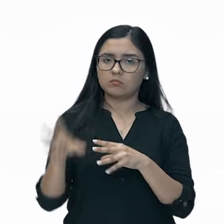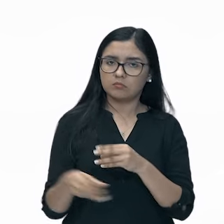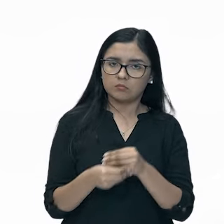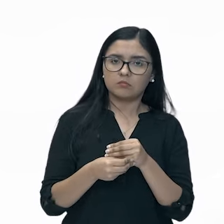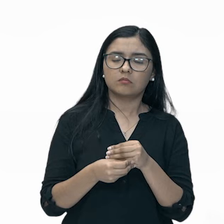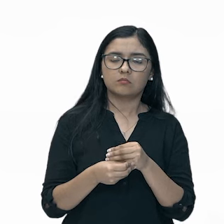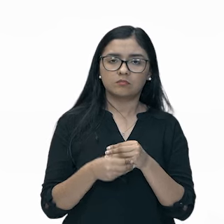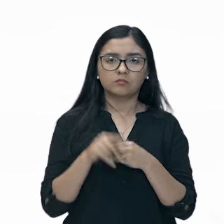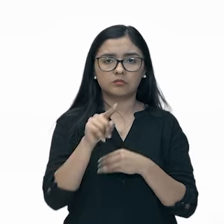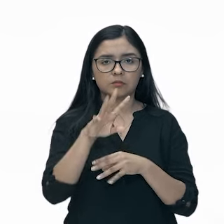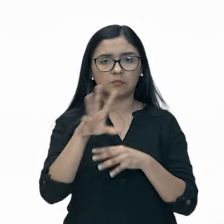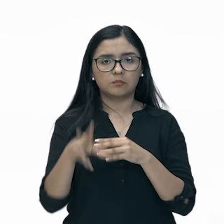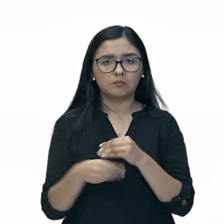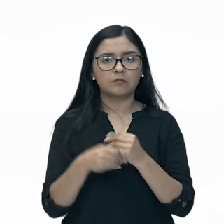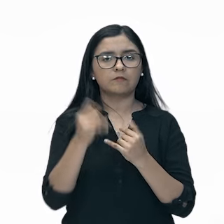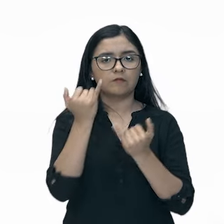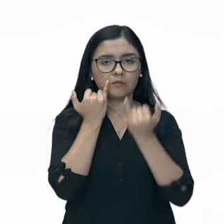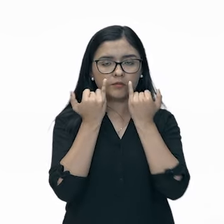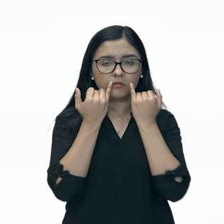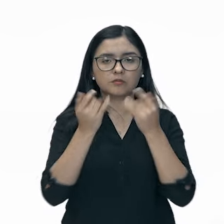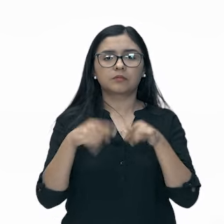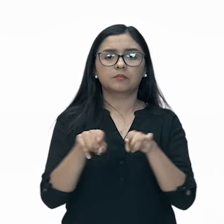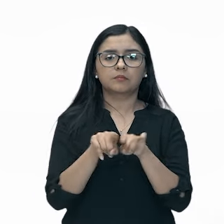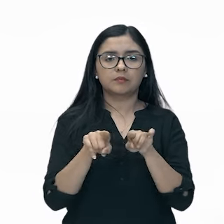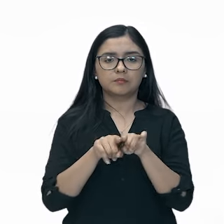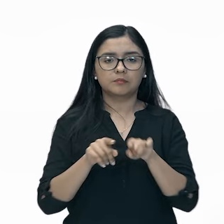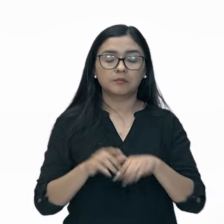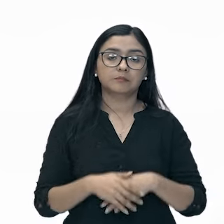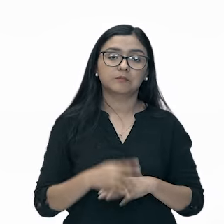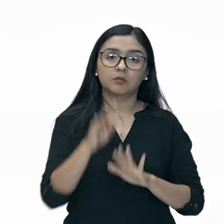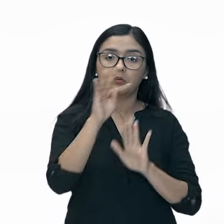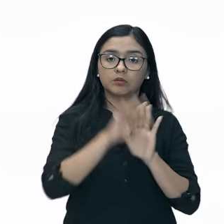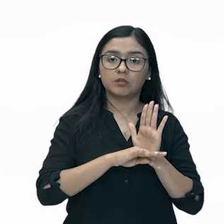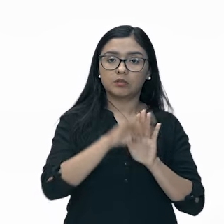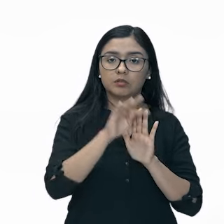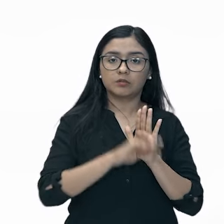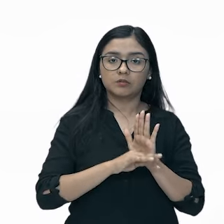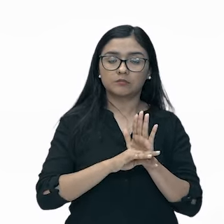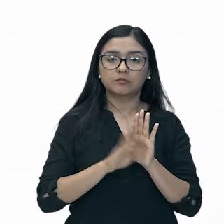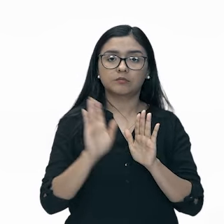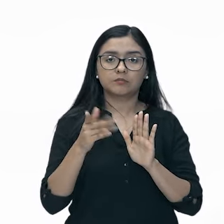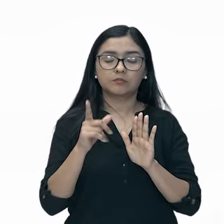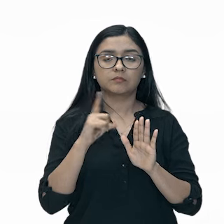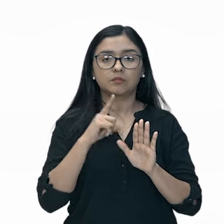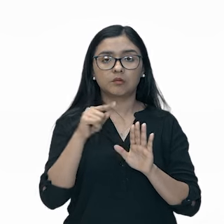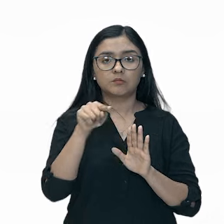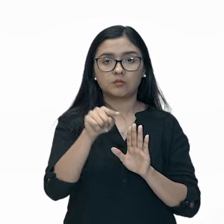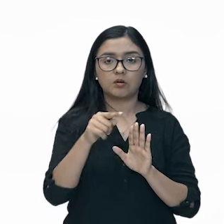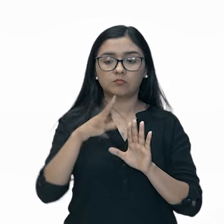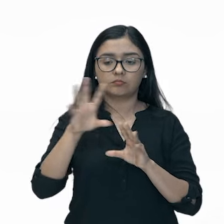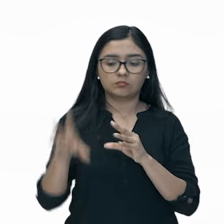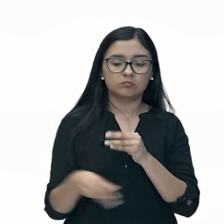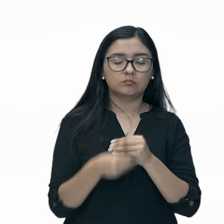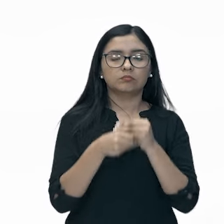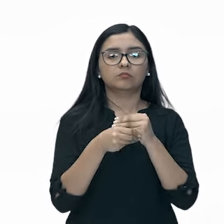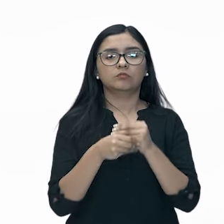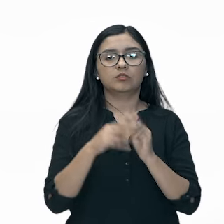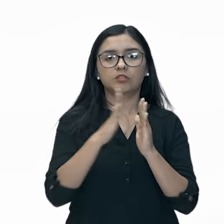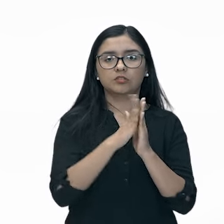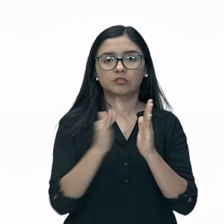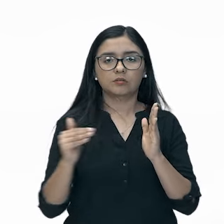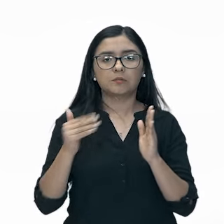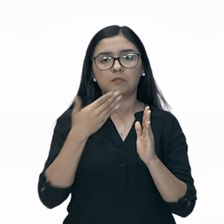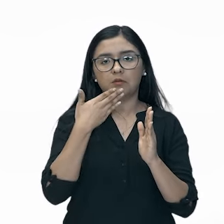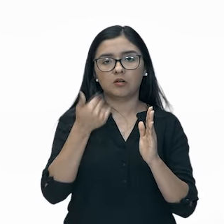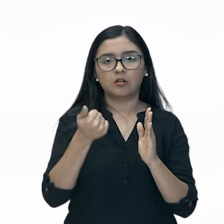acrescentar essa informação também olha aí o texto da professora já é existente e o seu acréscimo vai ser um processo aí de